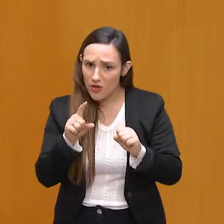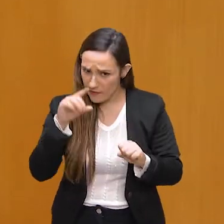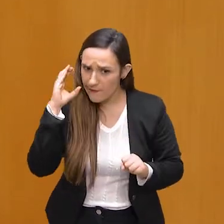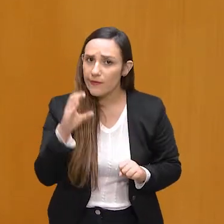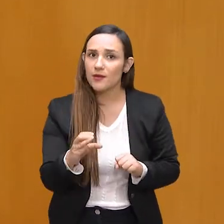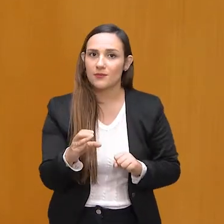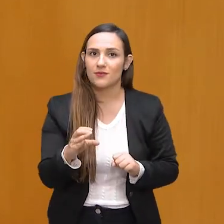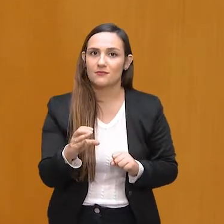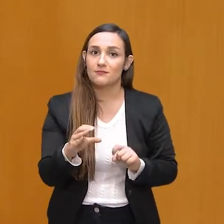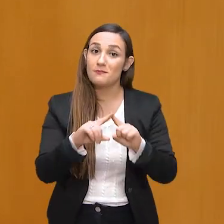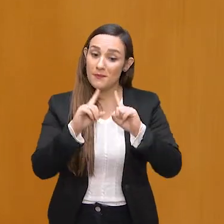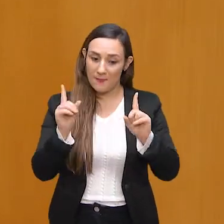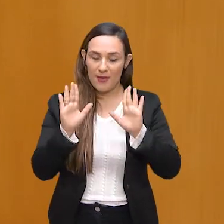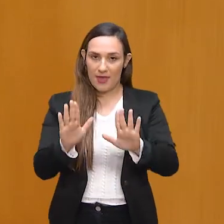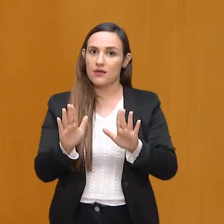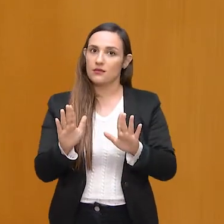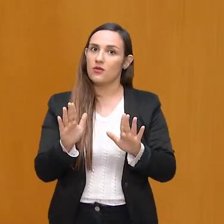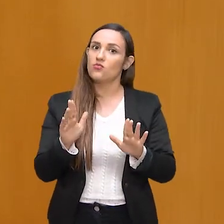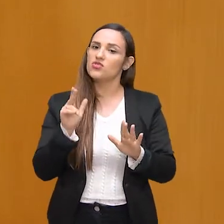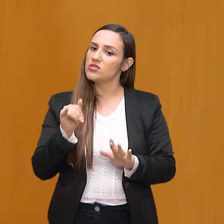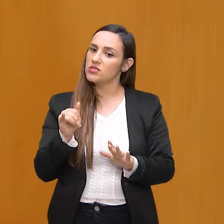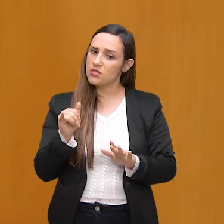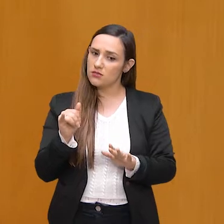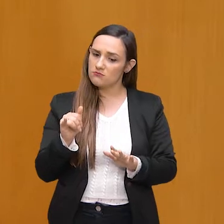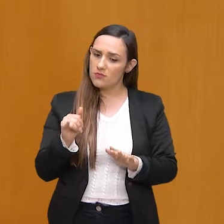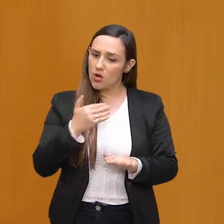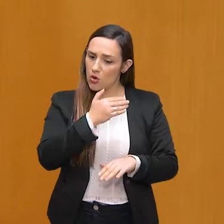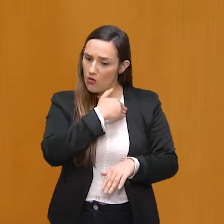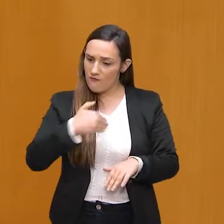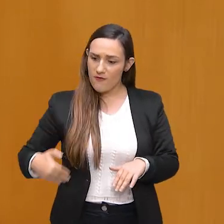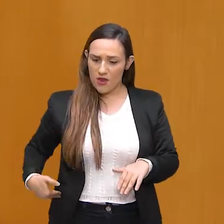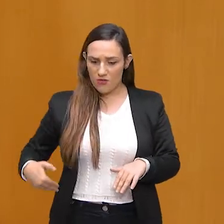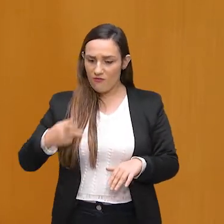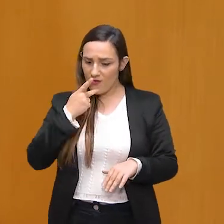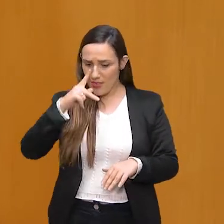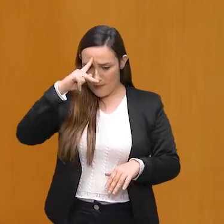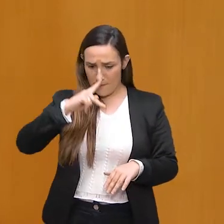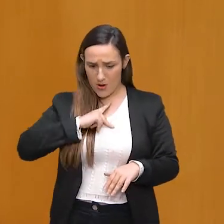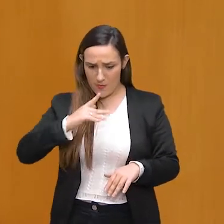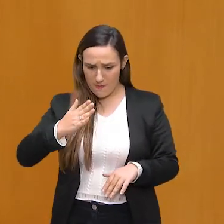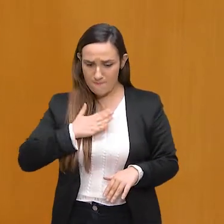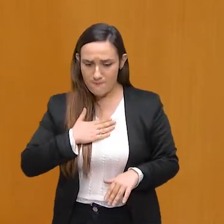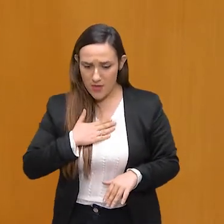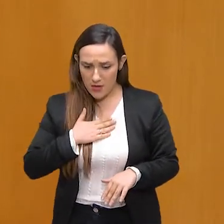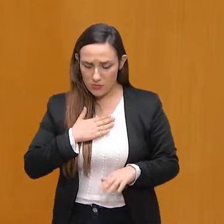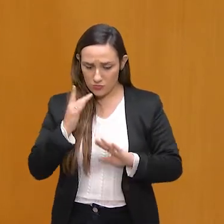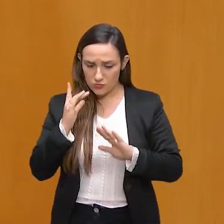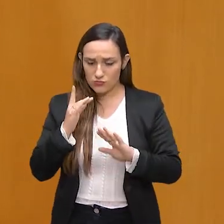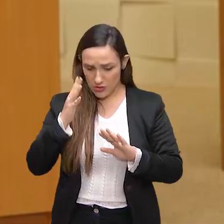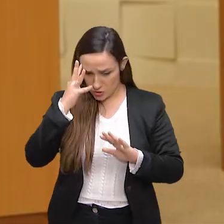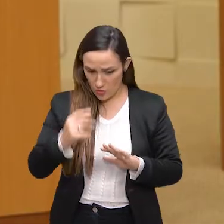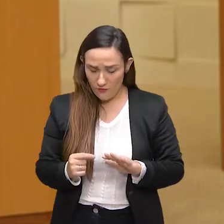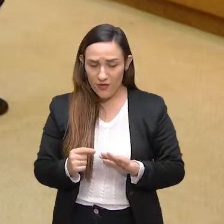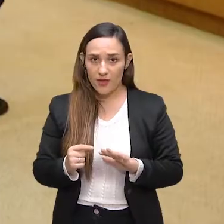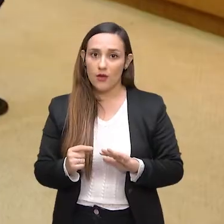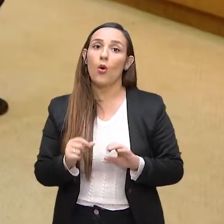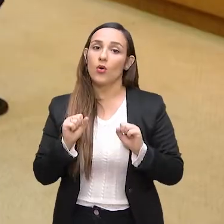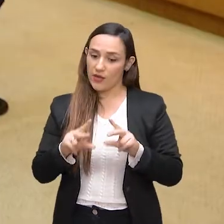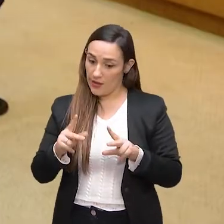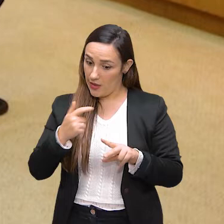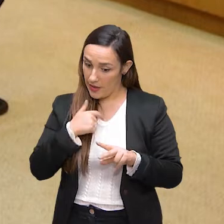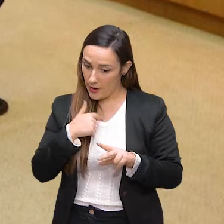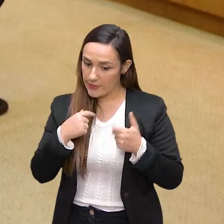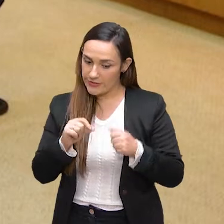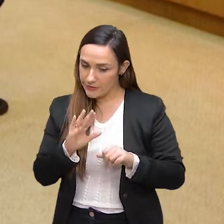uma contrapartida, ou seja, o Estado tem que agir rapidamente para possibilitar a defesa dos direitos. E aí vem uma série